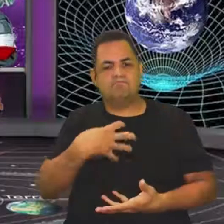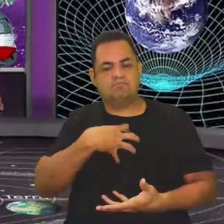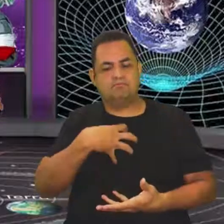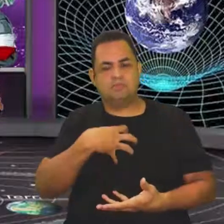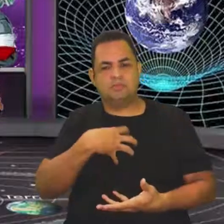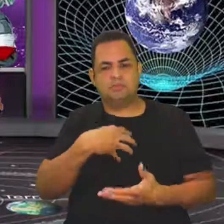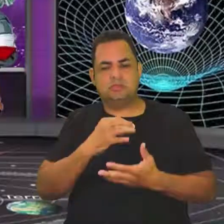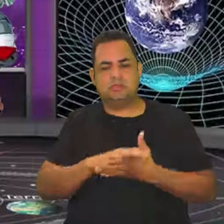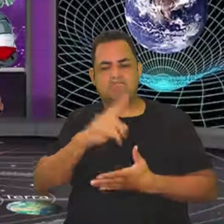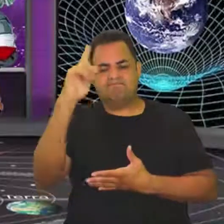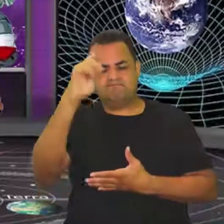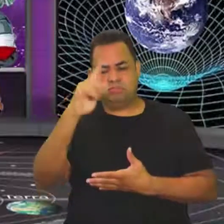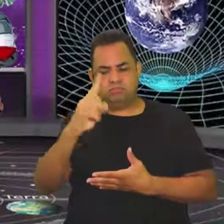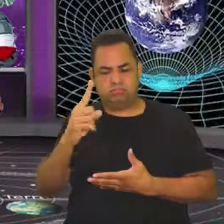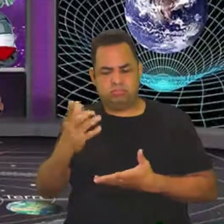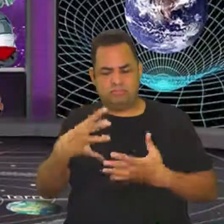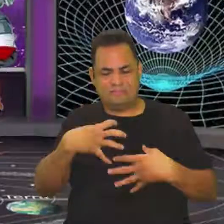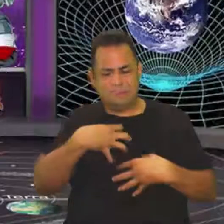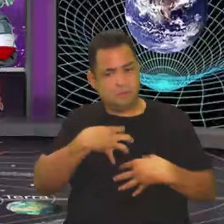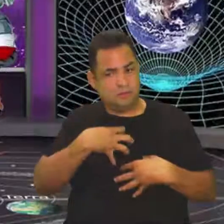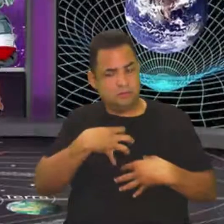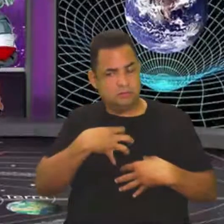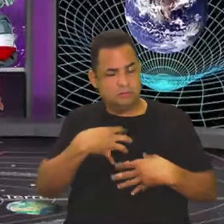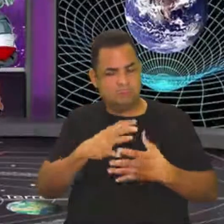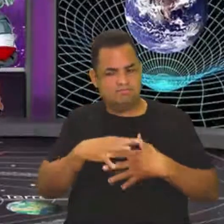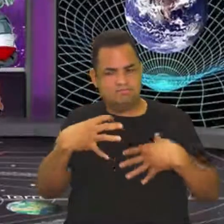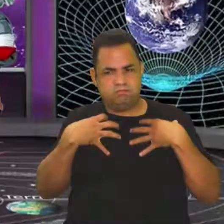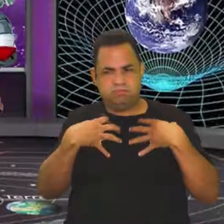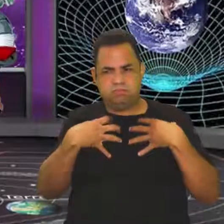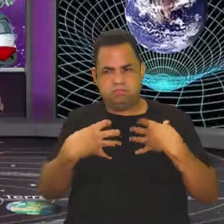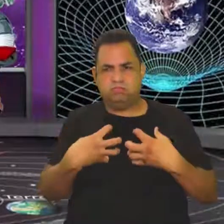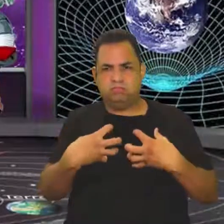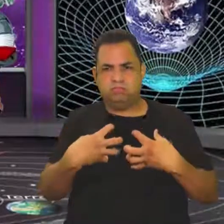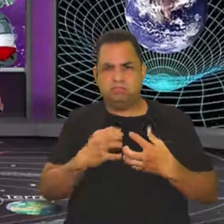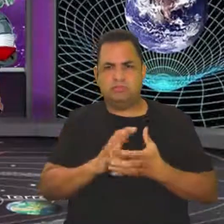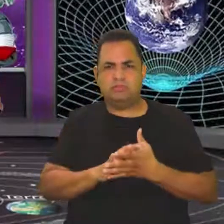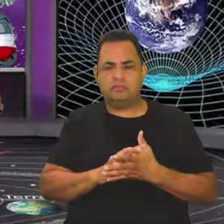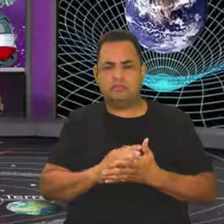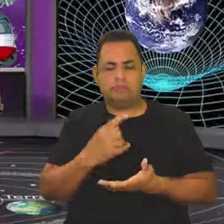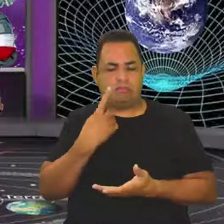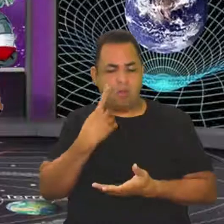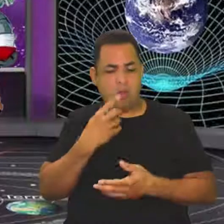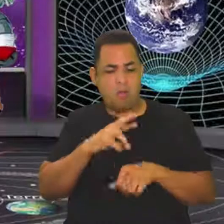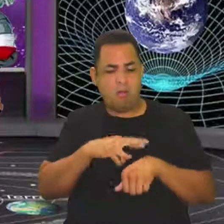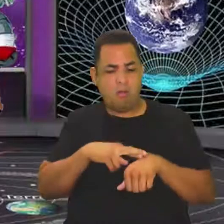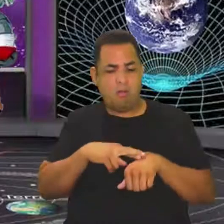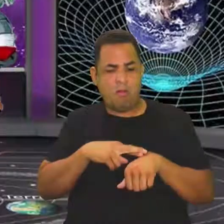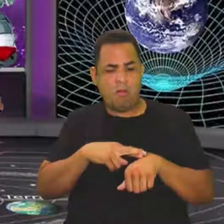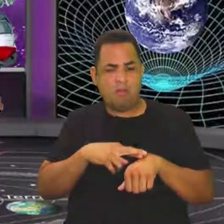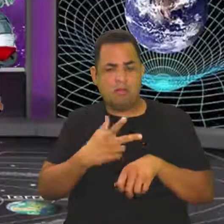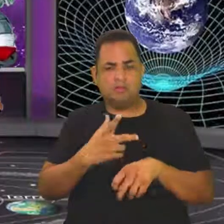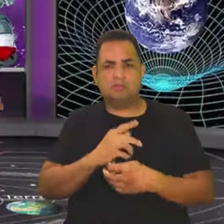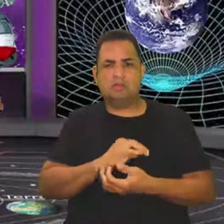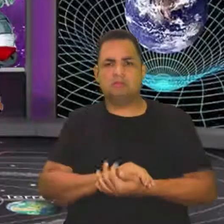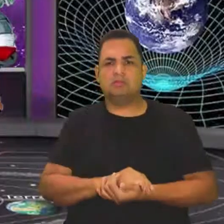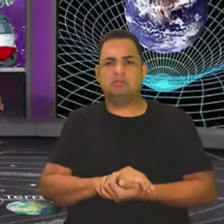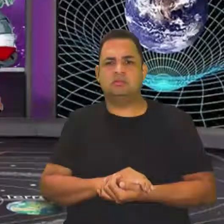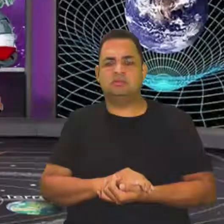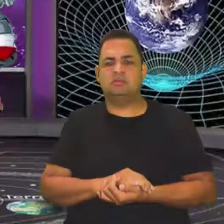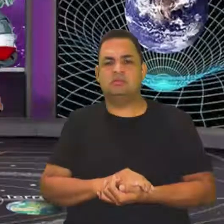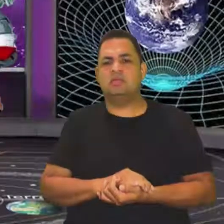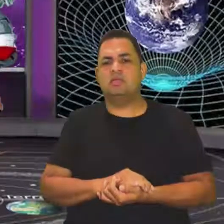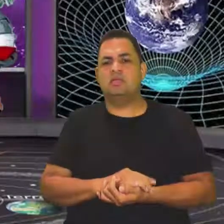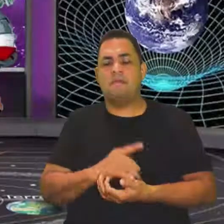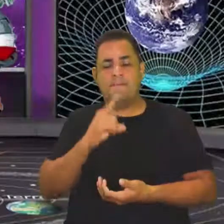raio, caiu muito próximo, eu só senti aquele choque. Ficou um pouquinho roxo, mas deu para perceber. Imagina próximo. É muito perigoso.